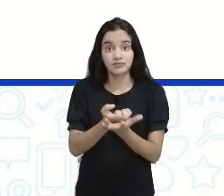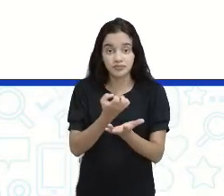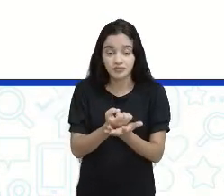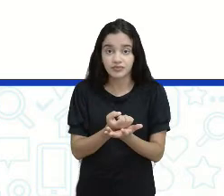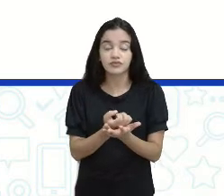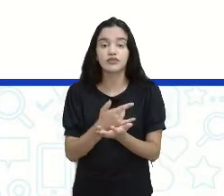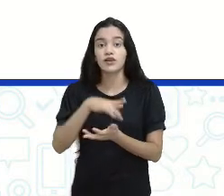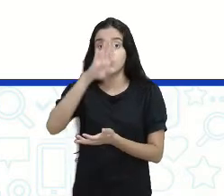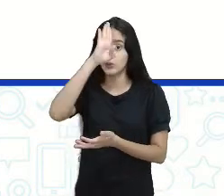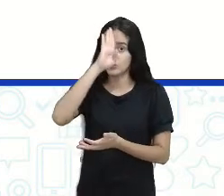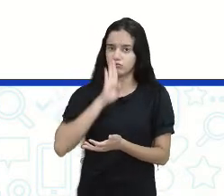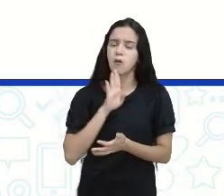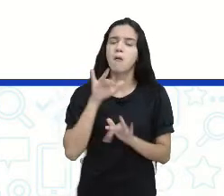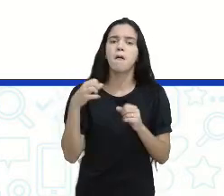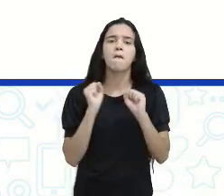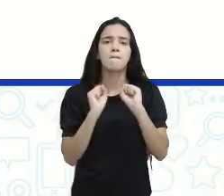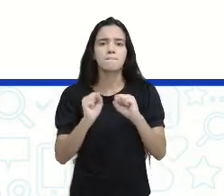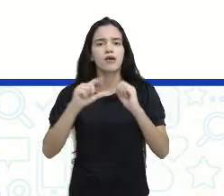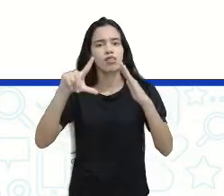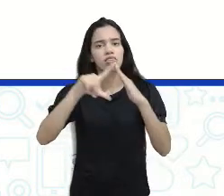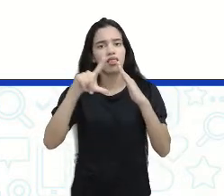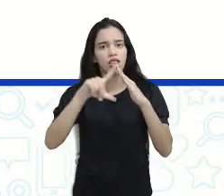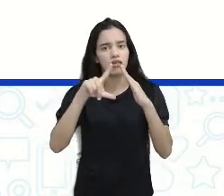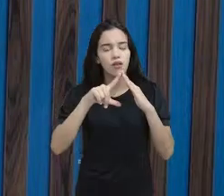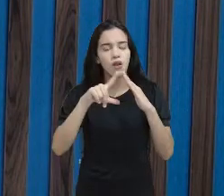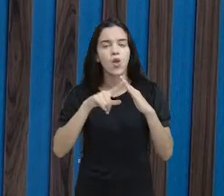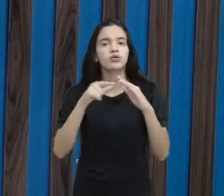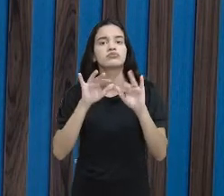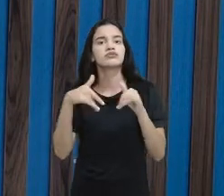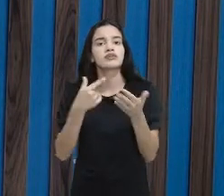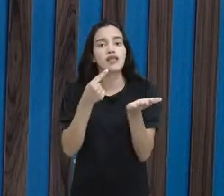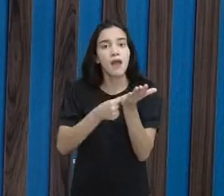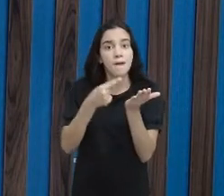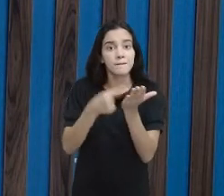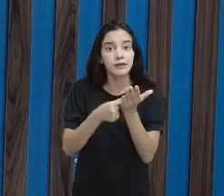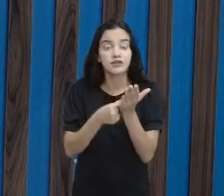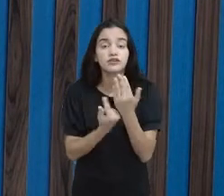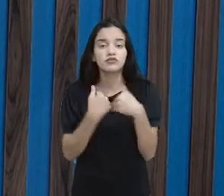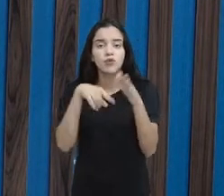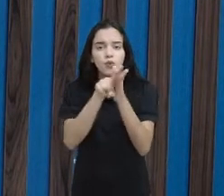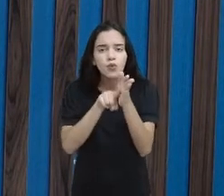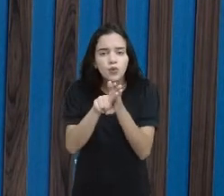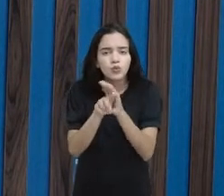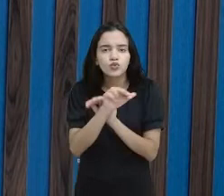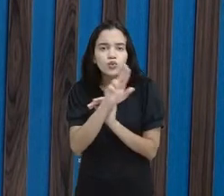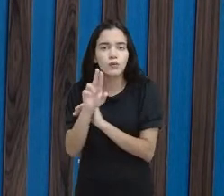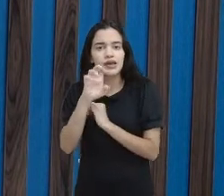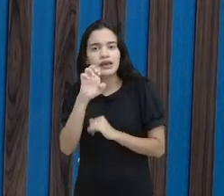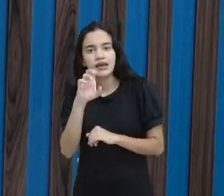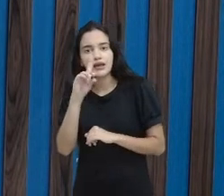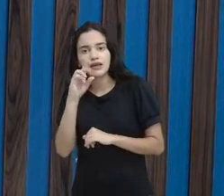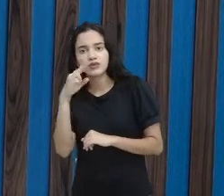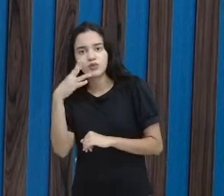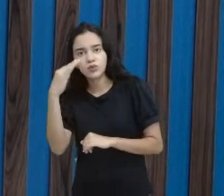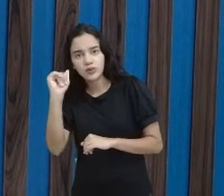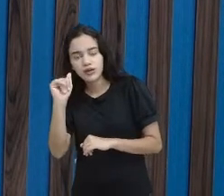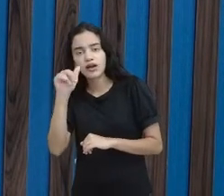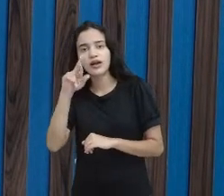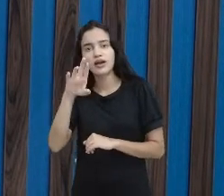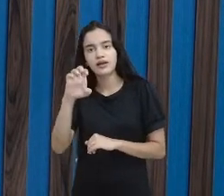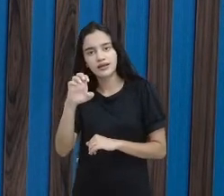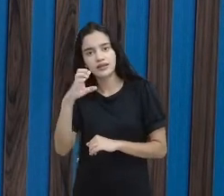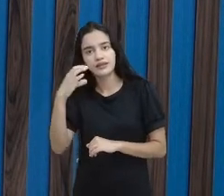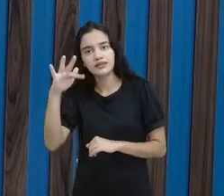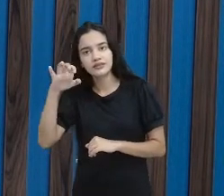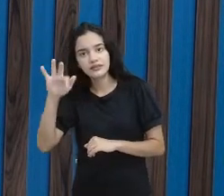vocês podem ir lá na loja de aplicativos, colocar o nome Educa Recife e também tem a possibilidade de vocês assistirem